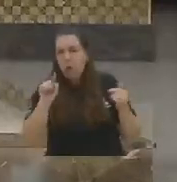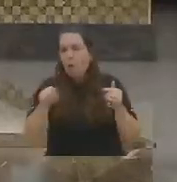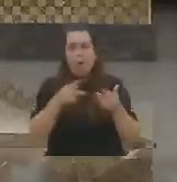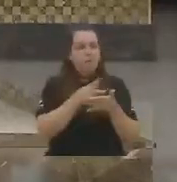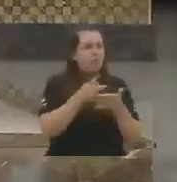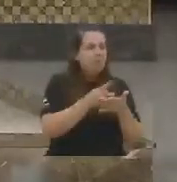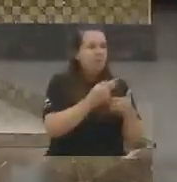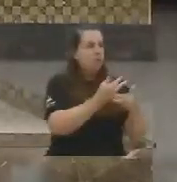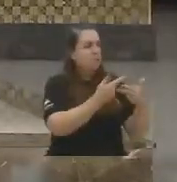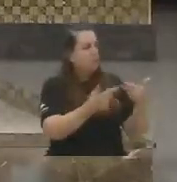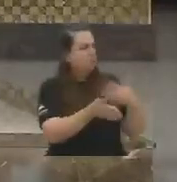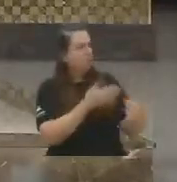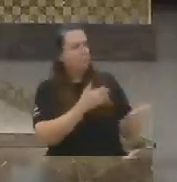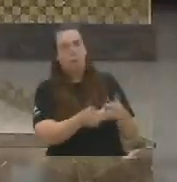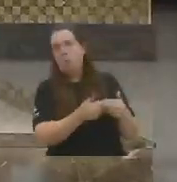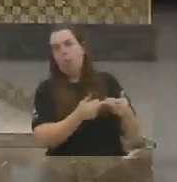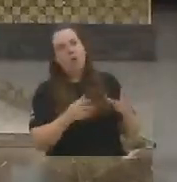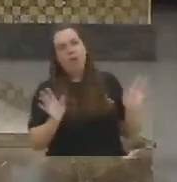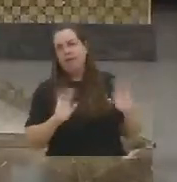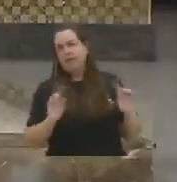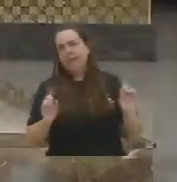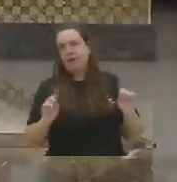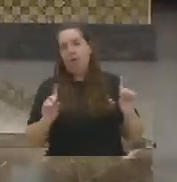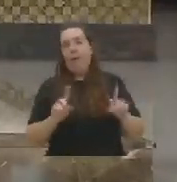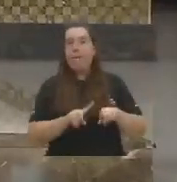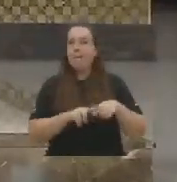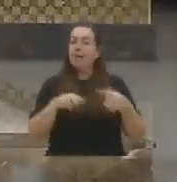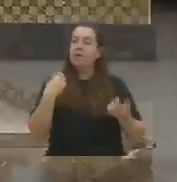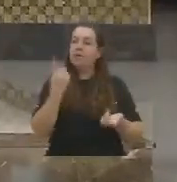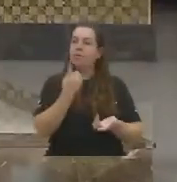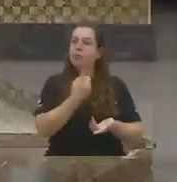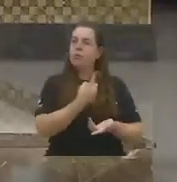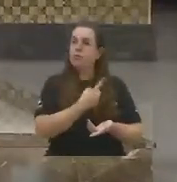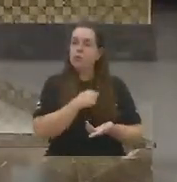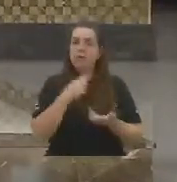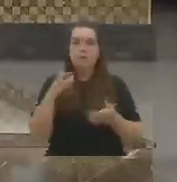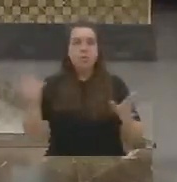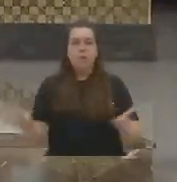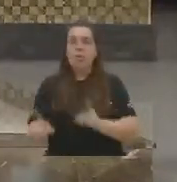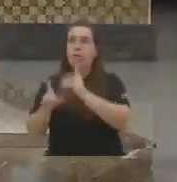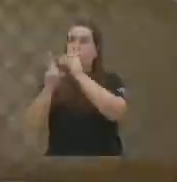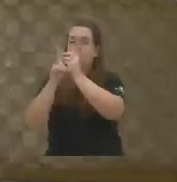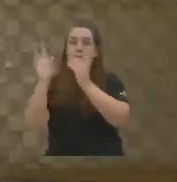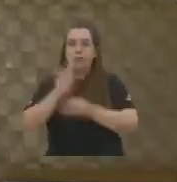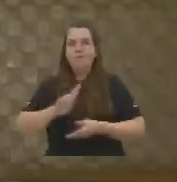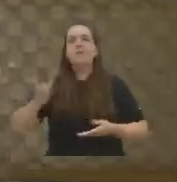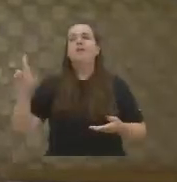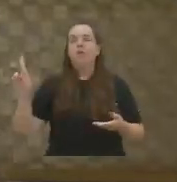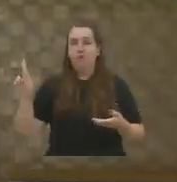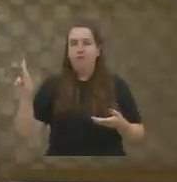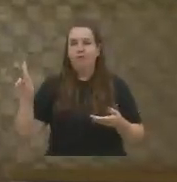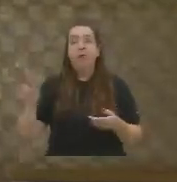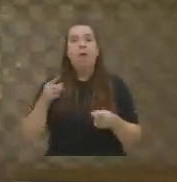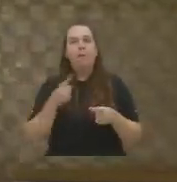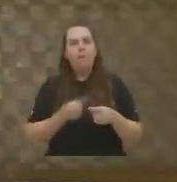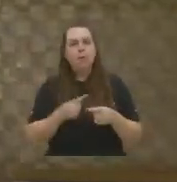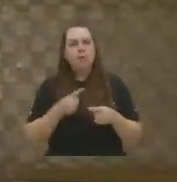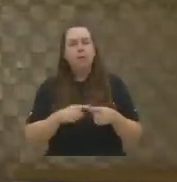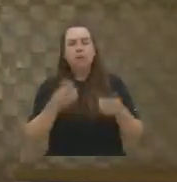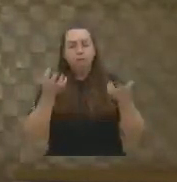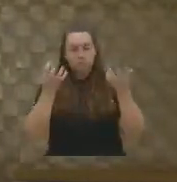busca outra qualquer, mas vamos ao encontro do Senhor para